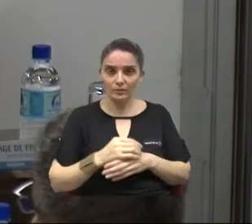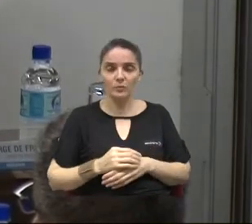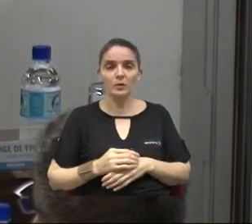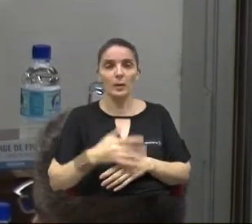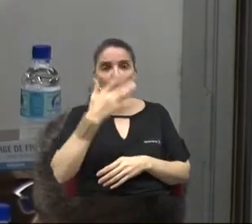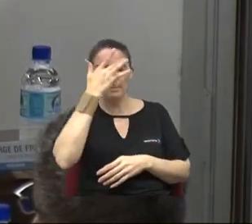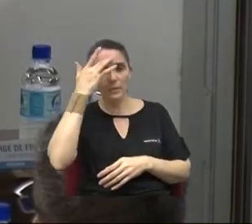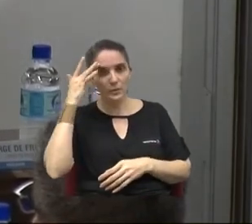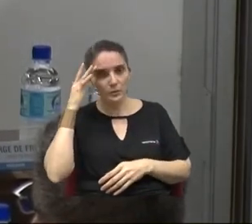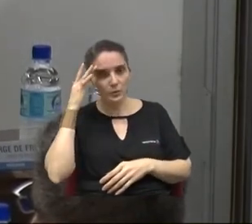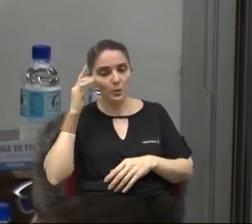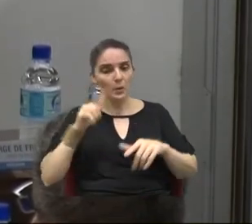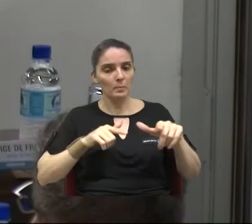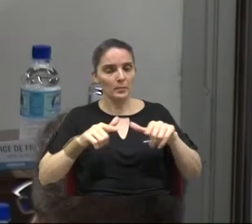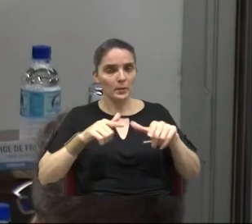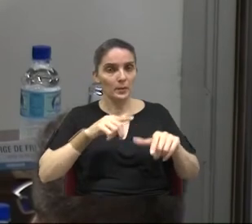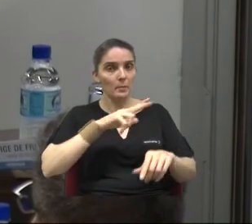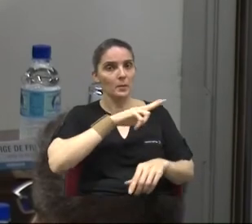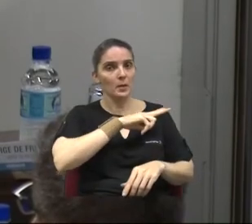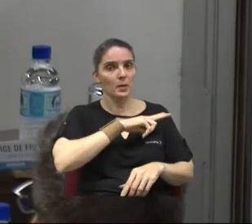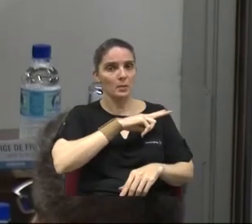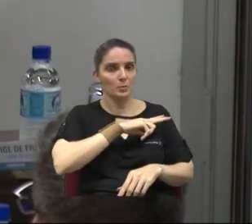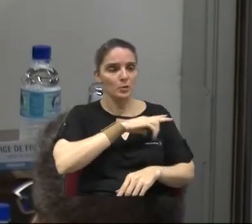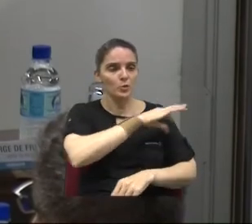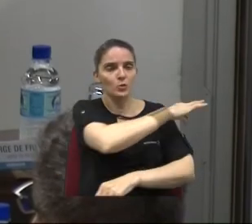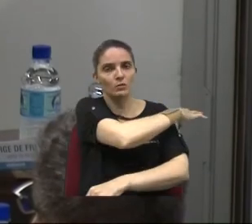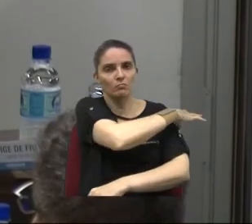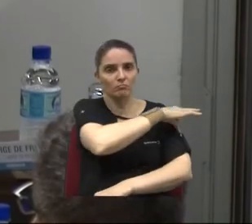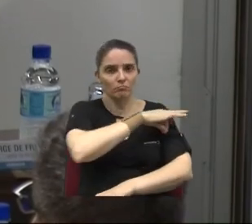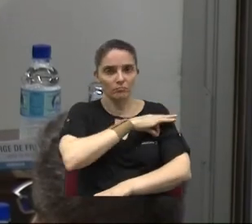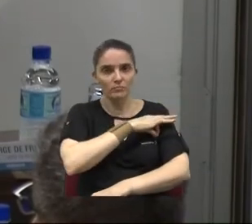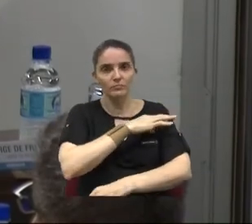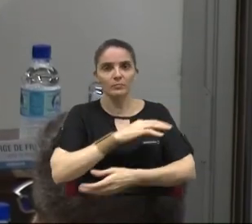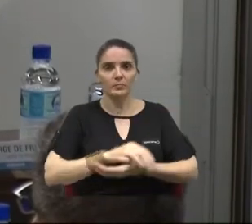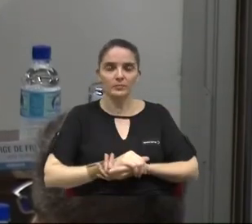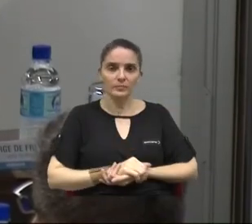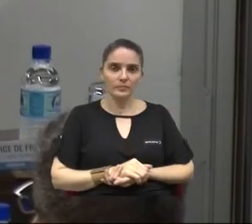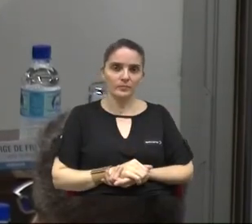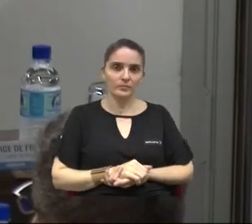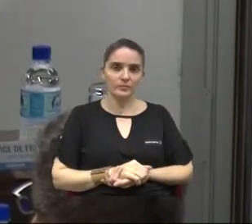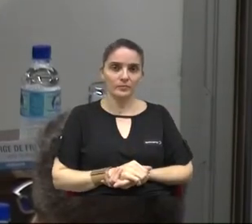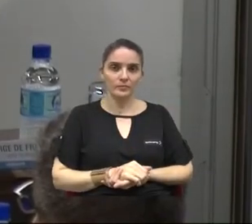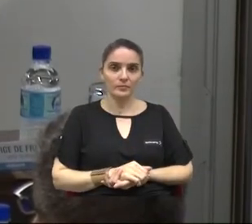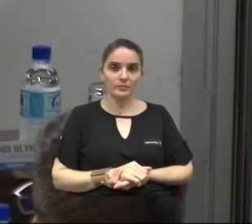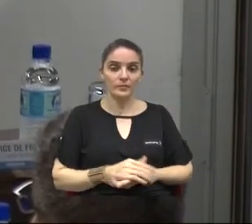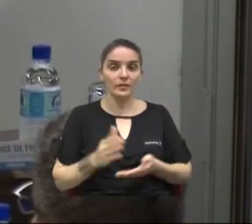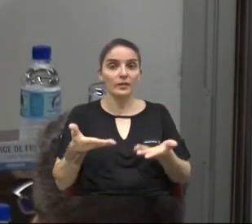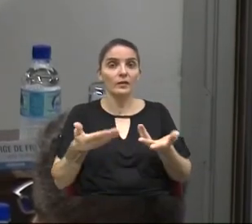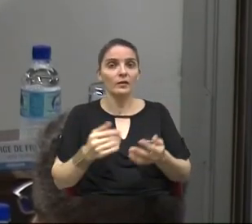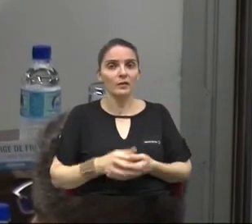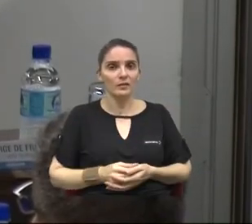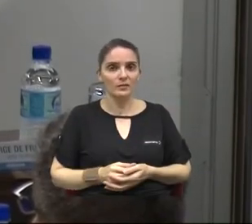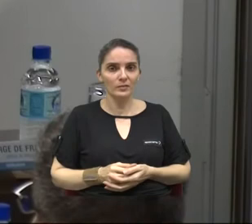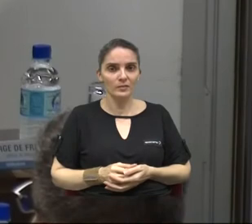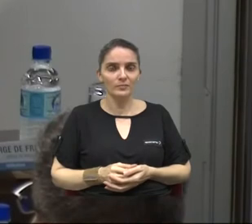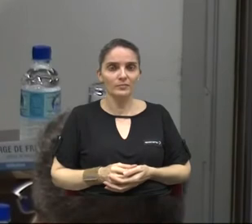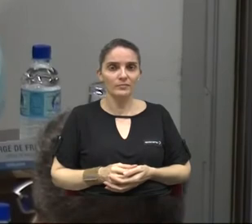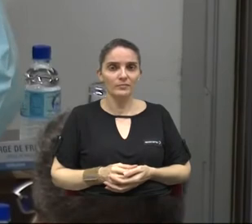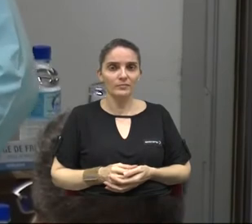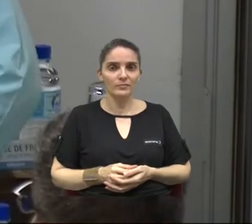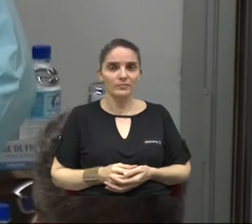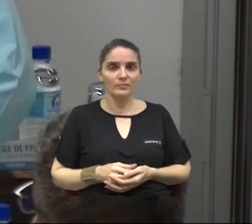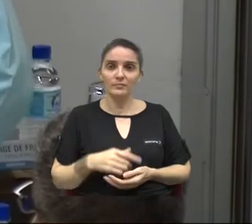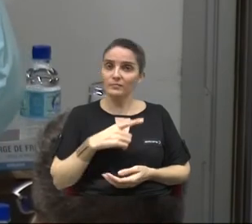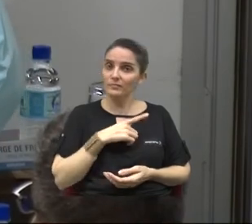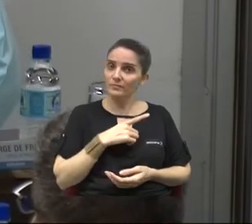assessor particular dele mesmo. E aí que me espanta, imagina, doutor Marcelo, daqui a pouquinho ele